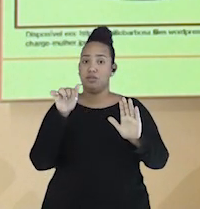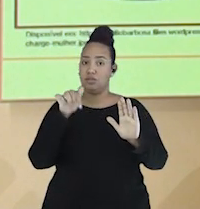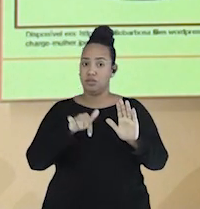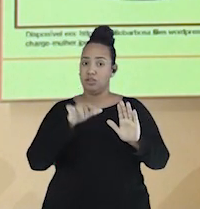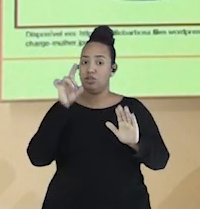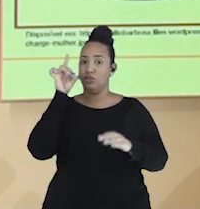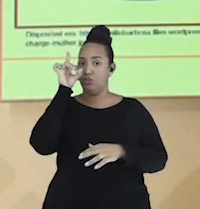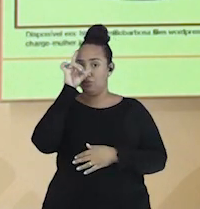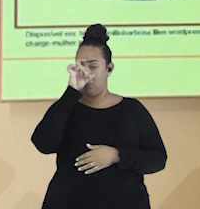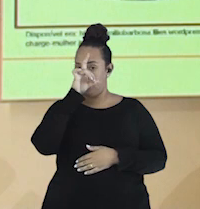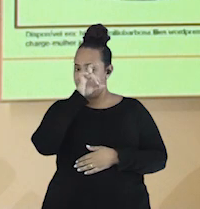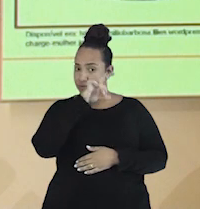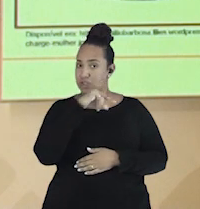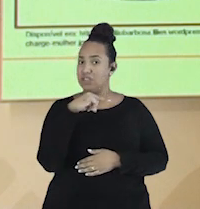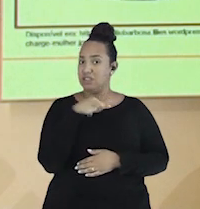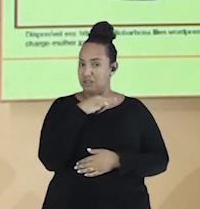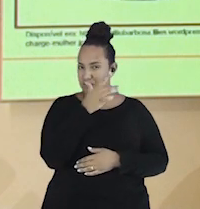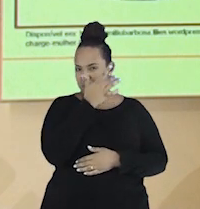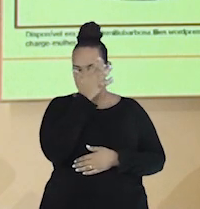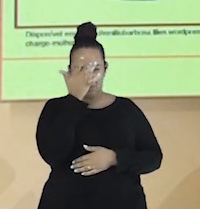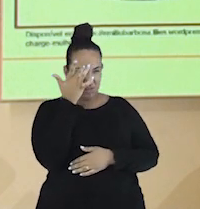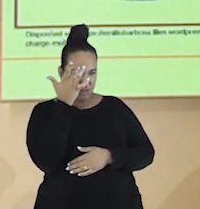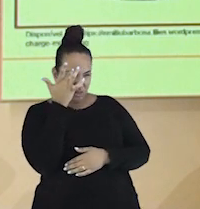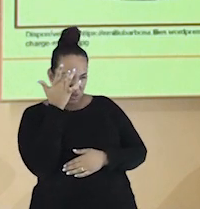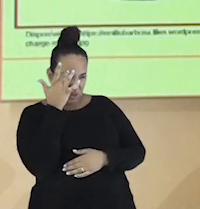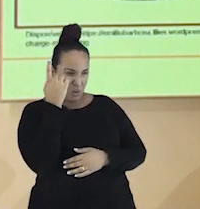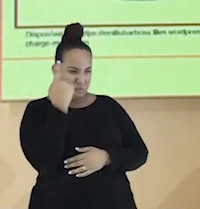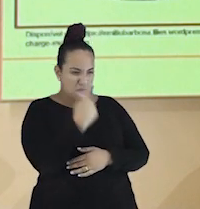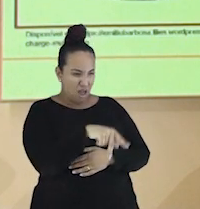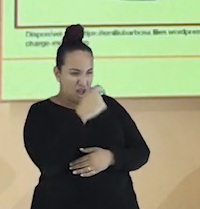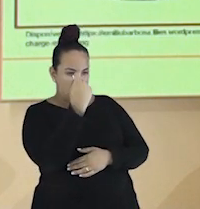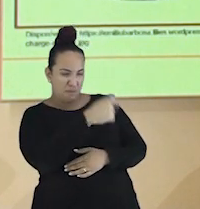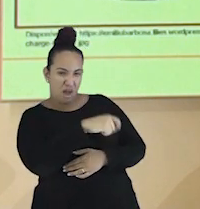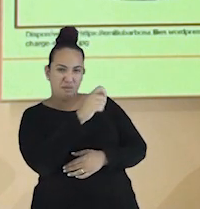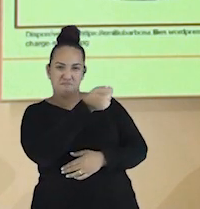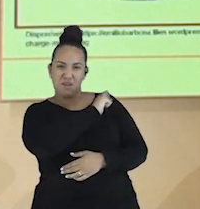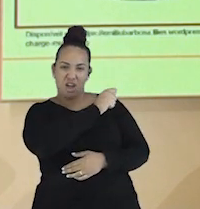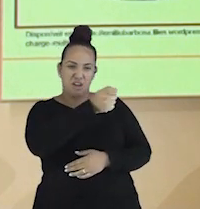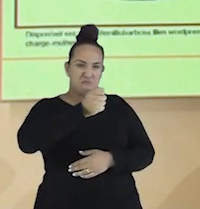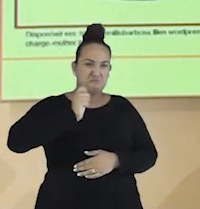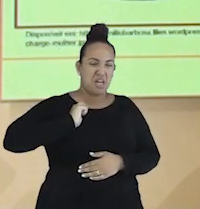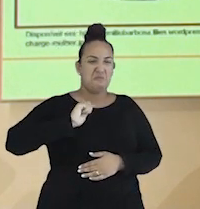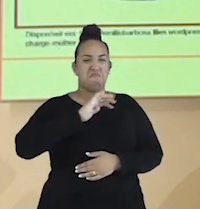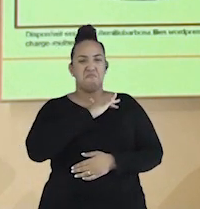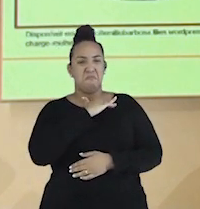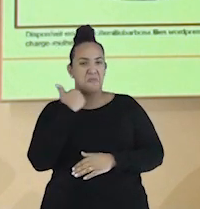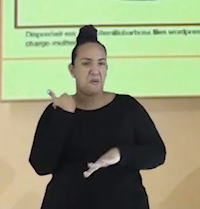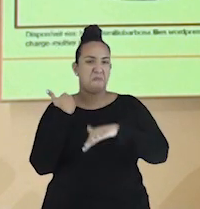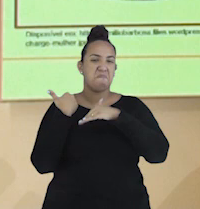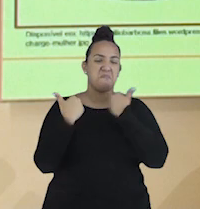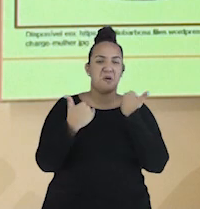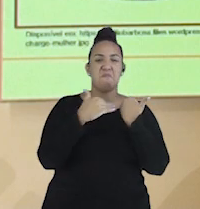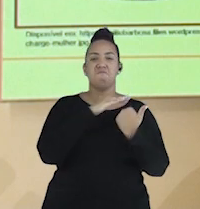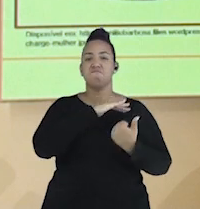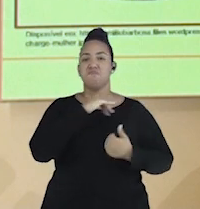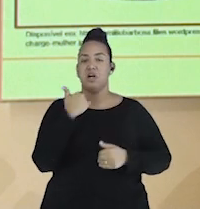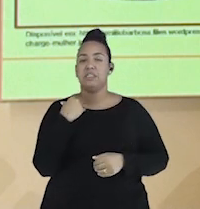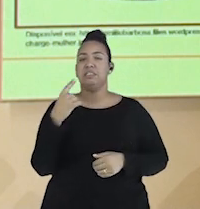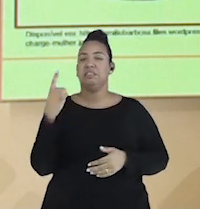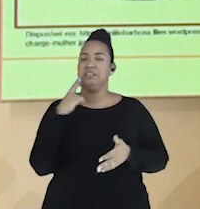custo alto, à base de ameaças, torturas, mortes. Mesmo com tanta